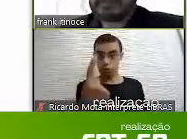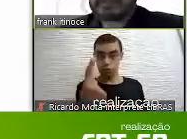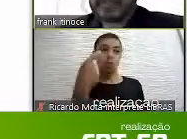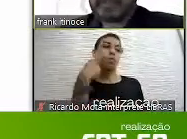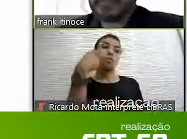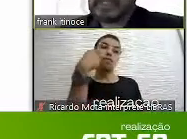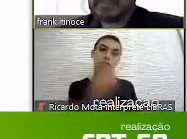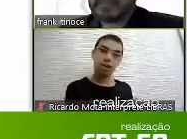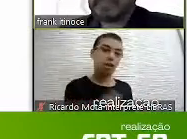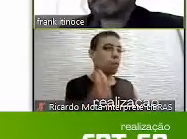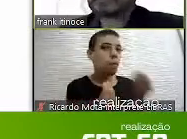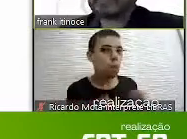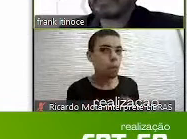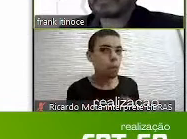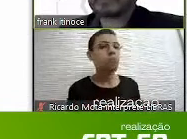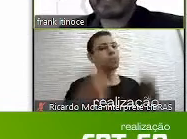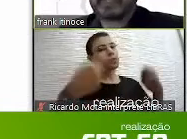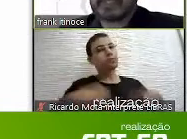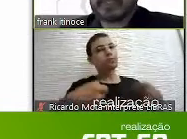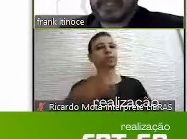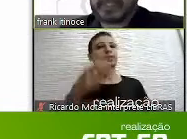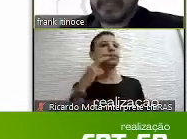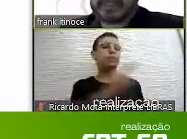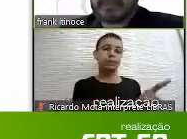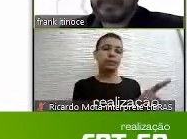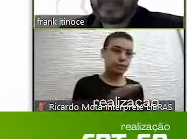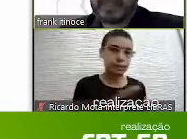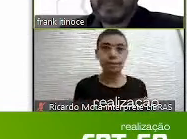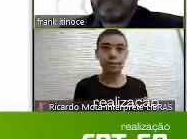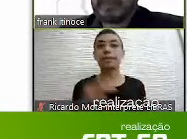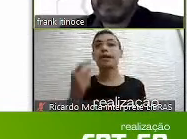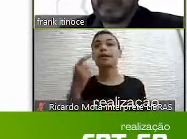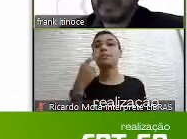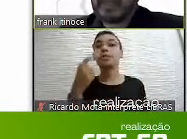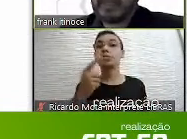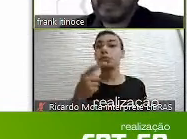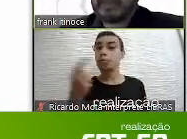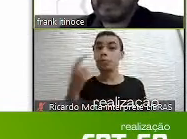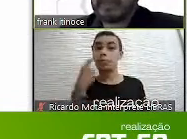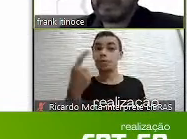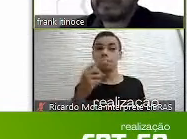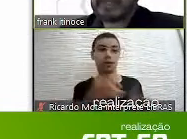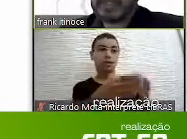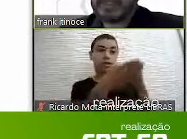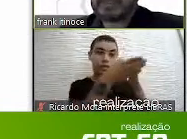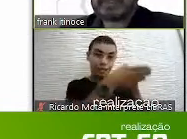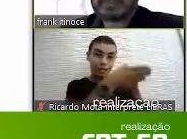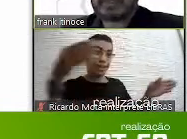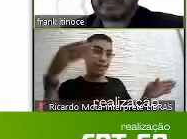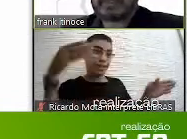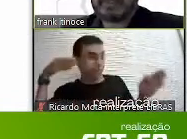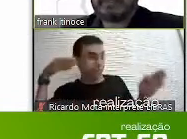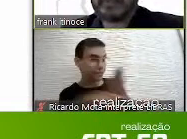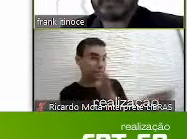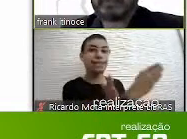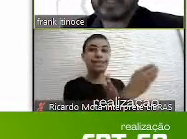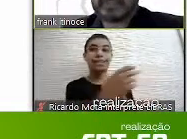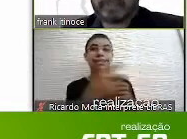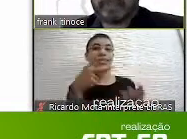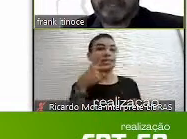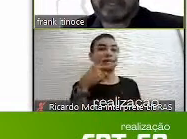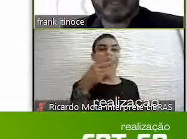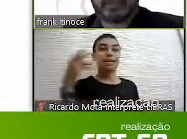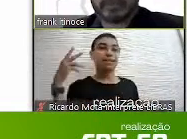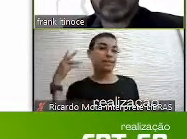adaptação, principalmente com relação às saídas de emergência. Então, vamos aqui, teve um efeito